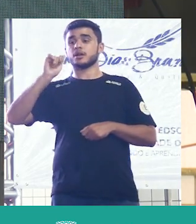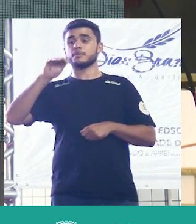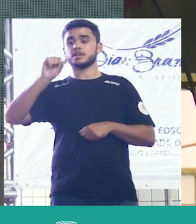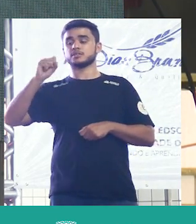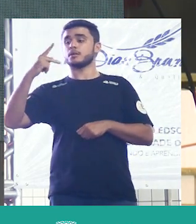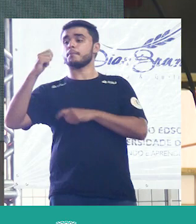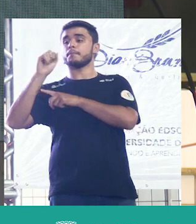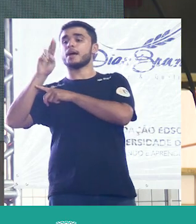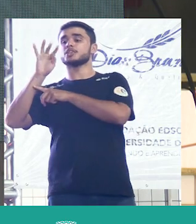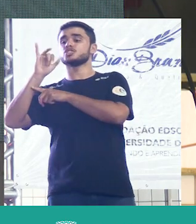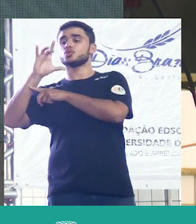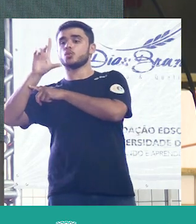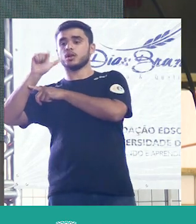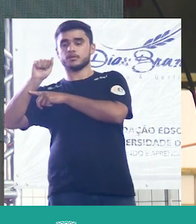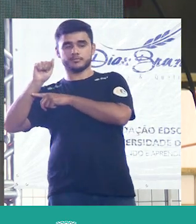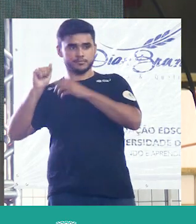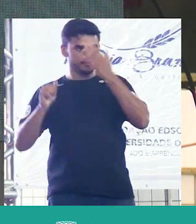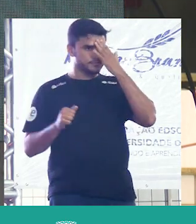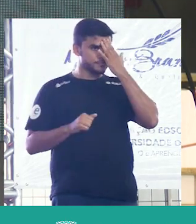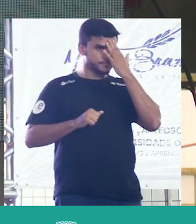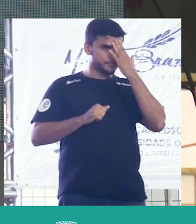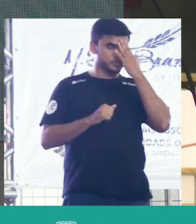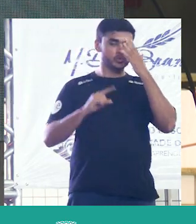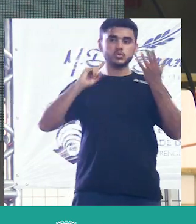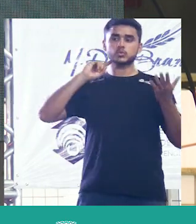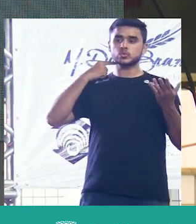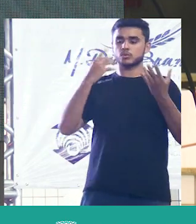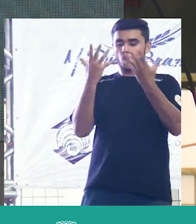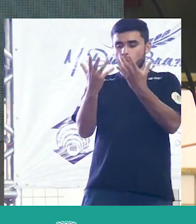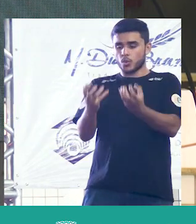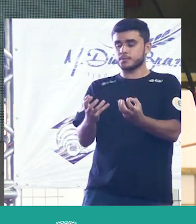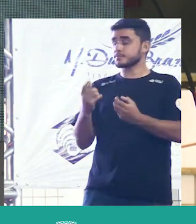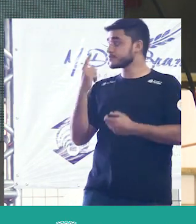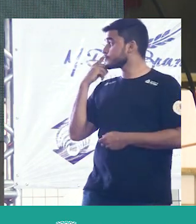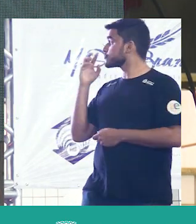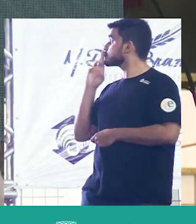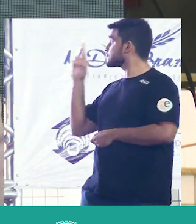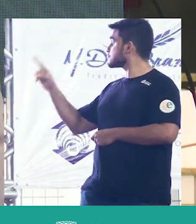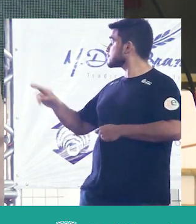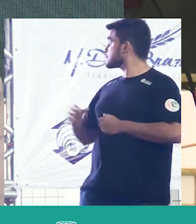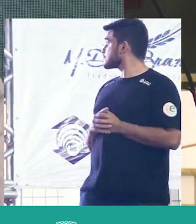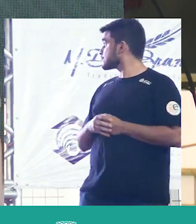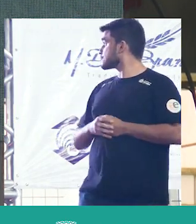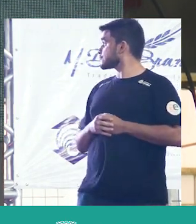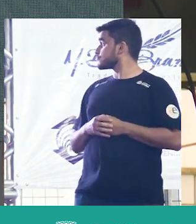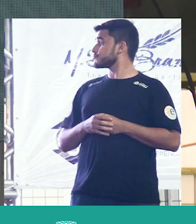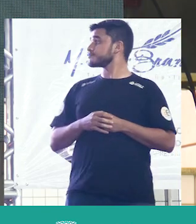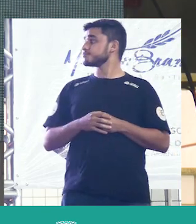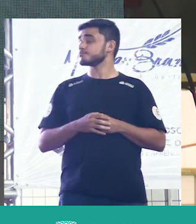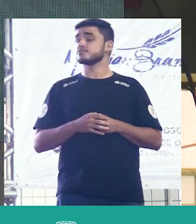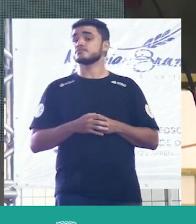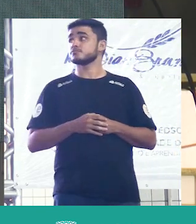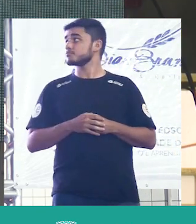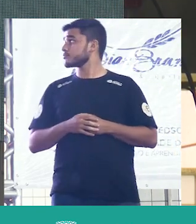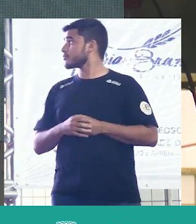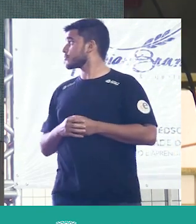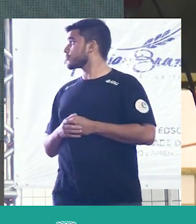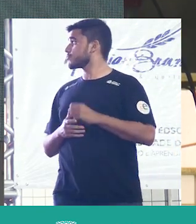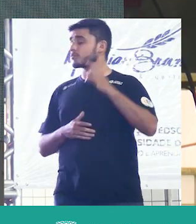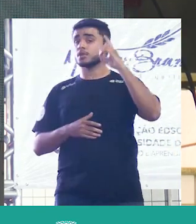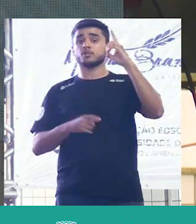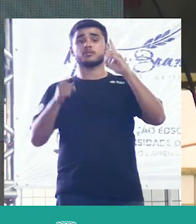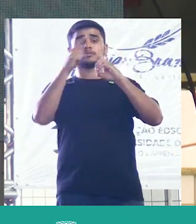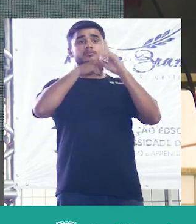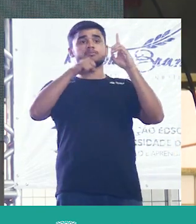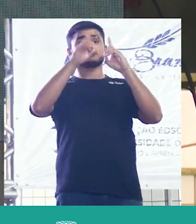135 gramas de partículas em suspensão. Resposta para a nossa questão, letra D de dado.